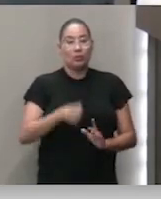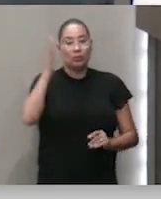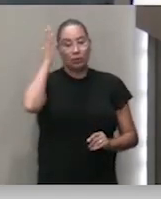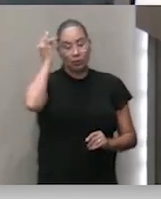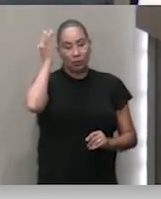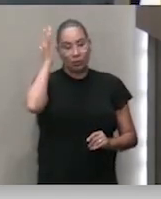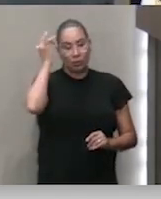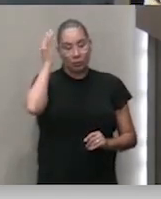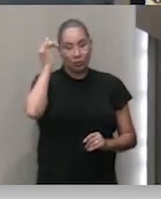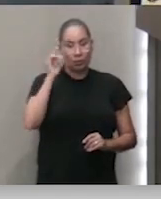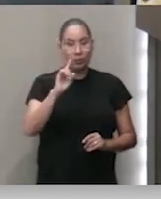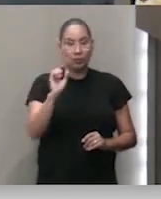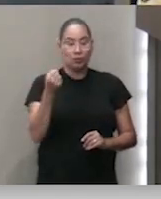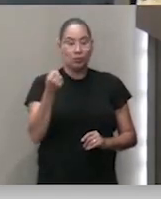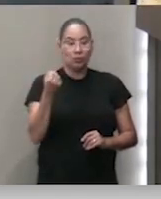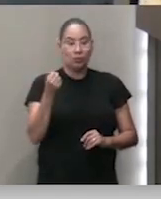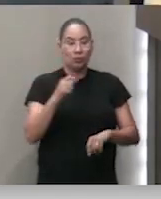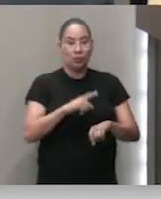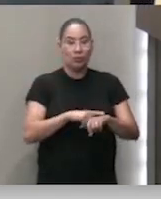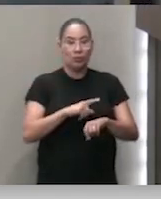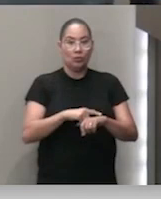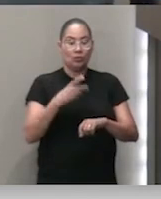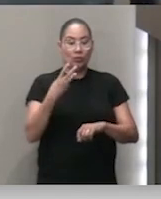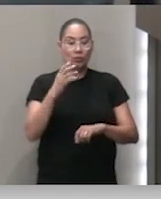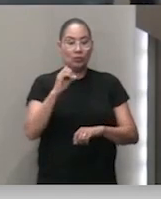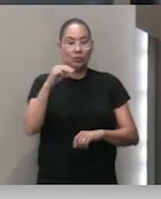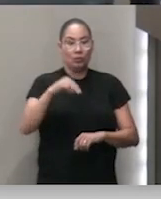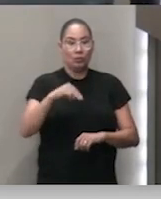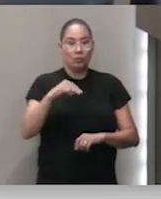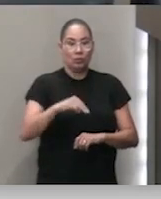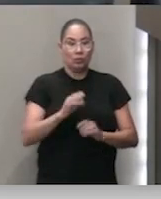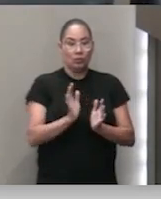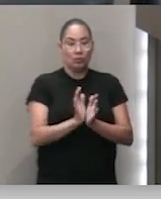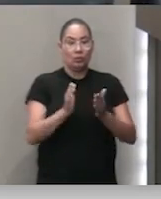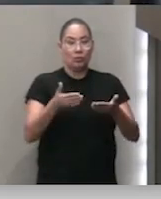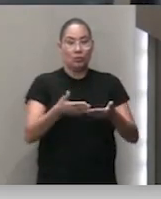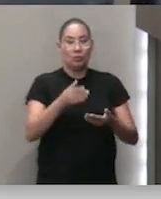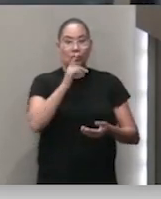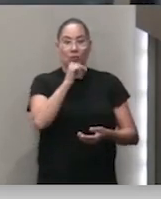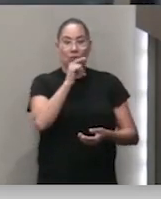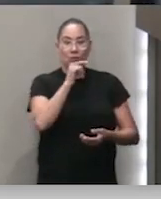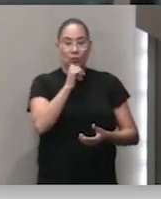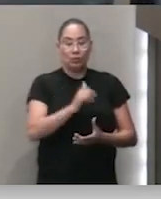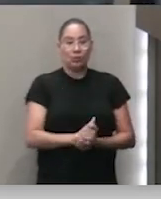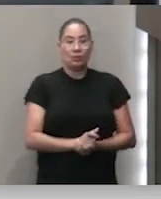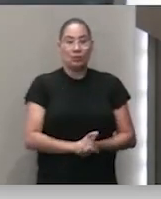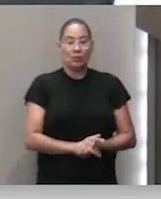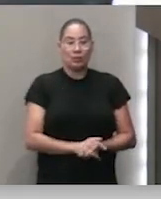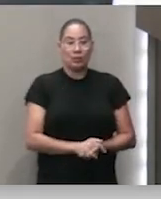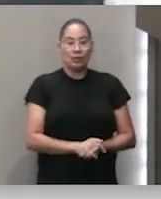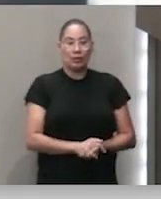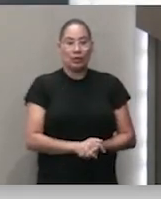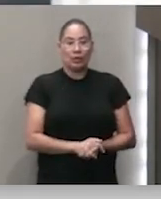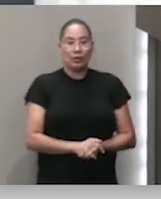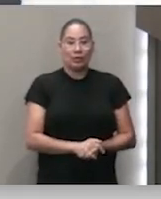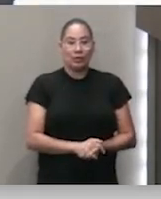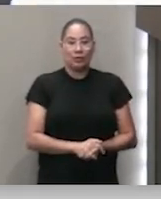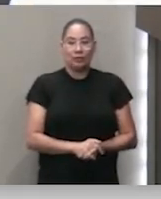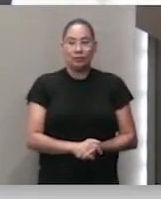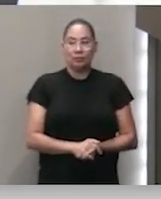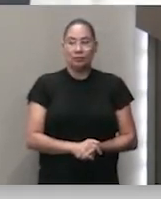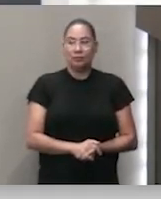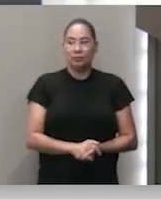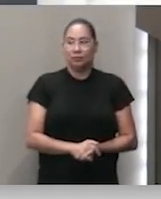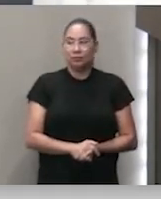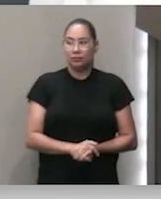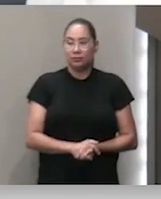Amanhã, às 18 horas e 30 minutos, audiência pública da Comissão da Água, tá? Frente Parlamentar